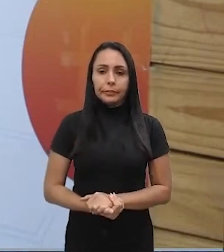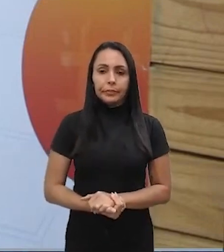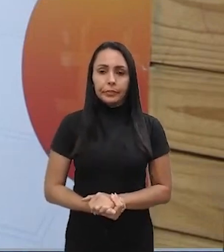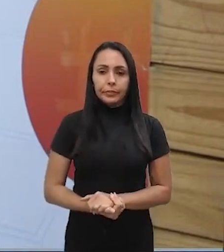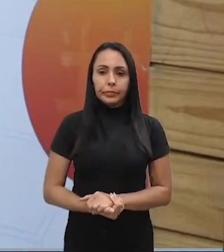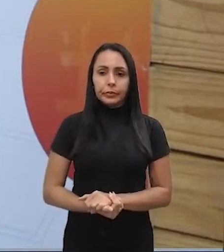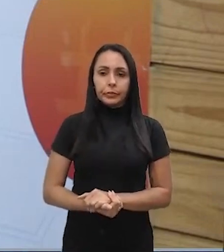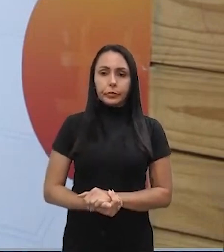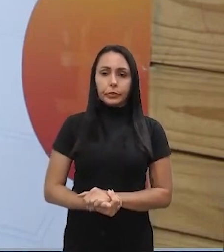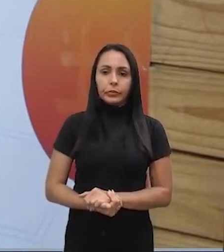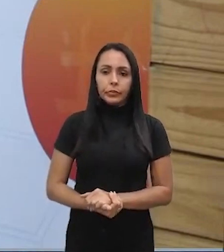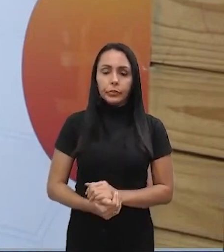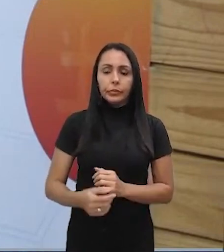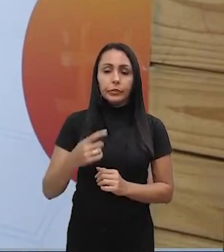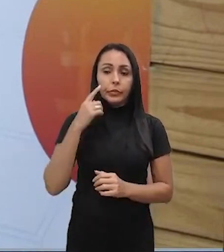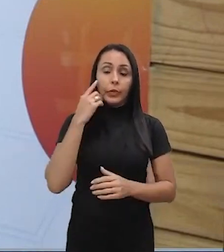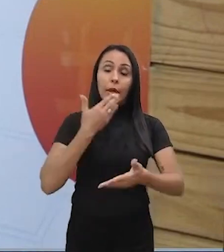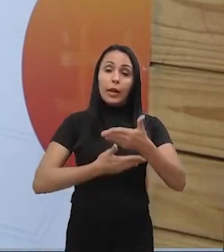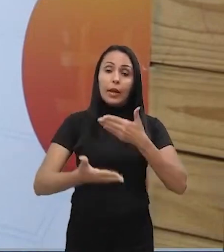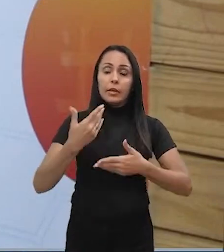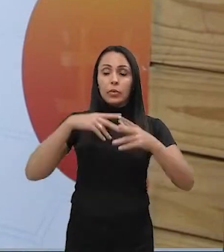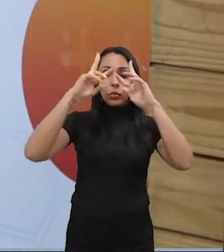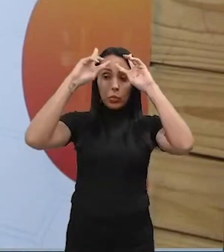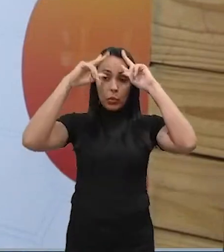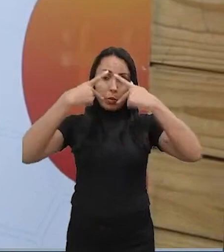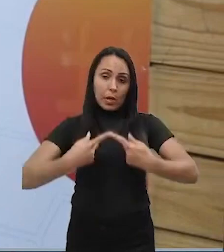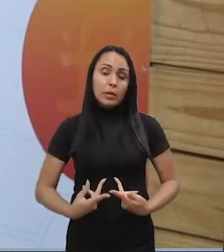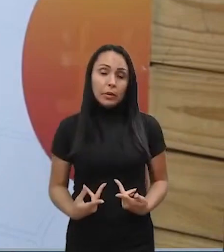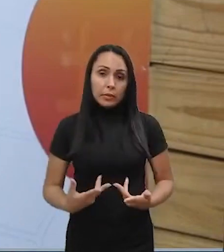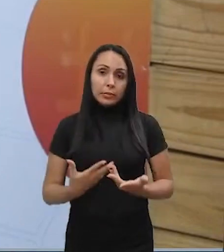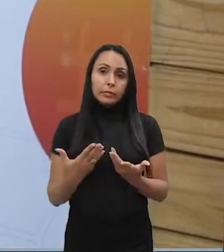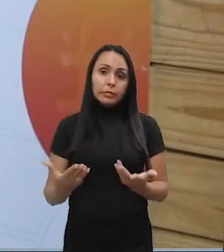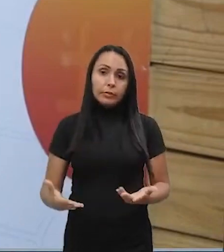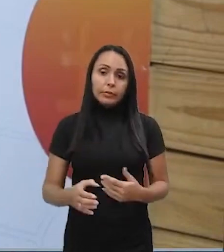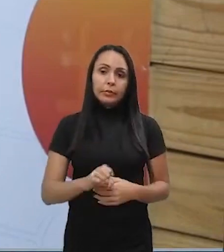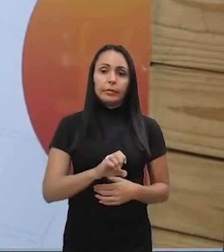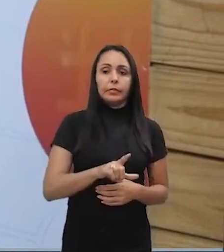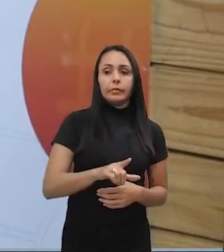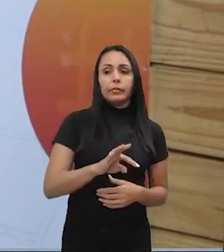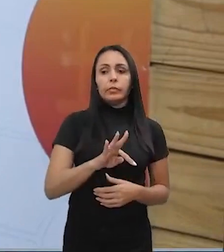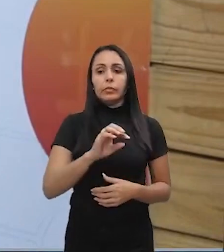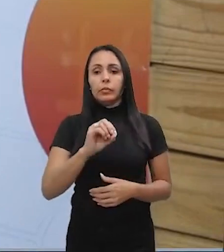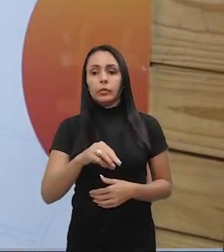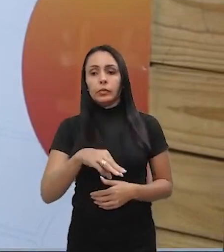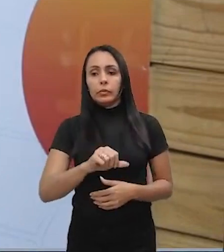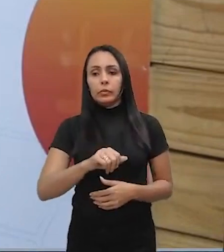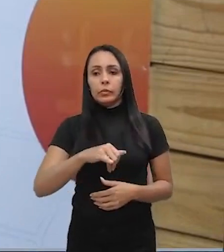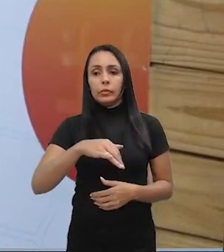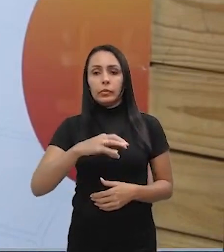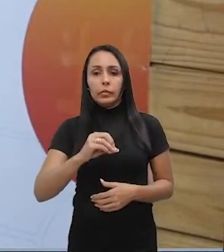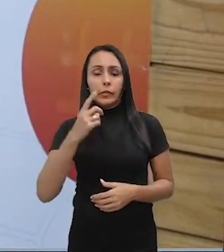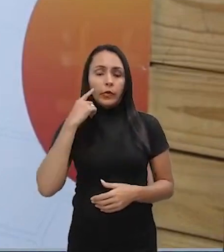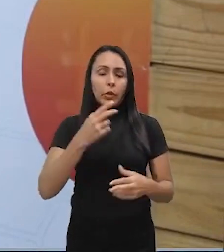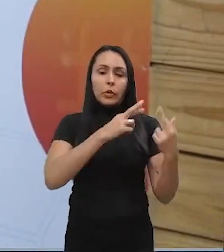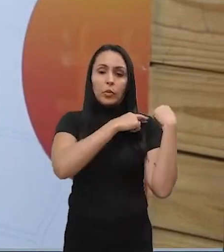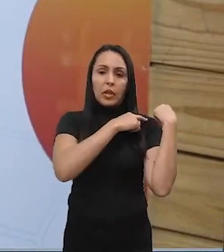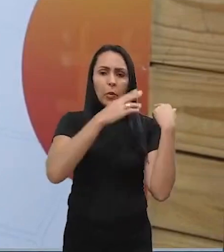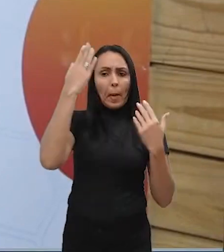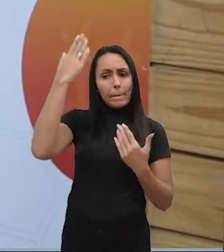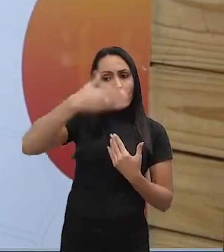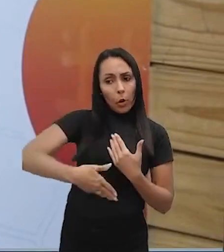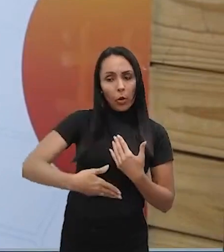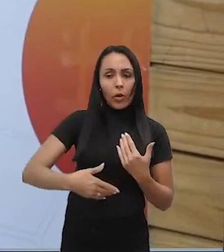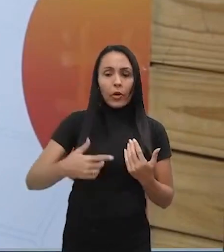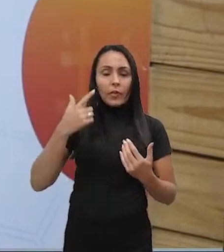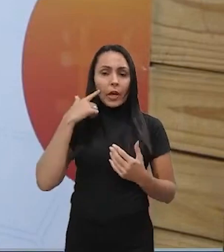necessidades. A escola de relação de humanas, que é a escola de Elton Maio. Essa escola foi responsável para provar que as